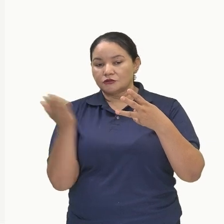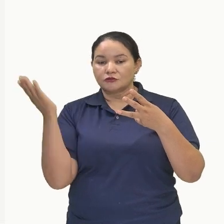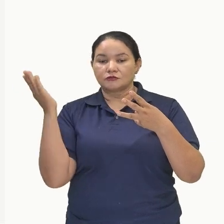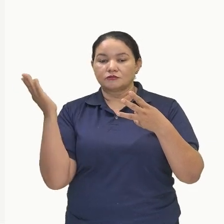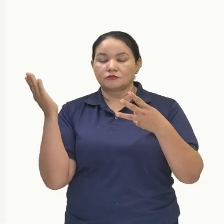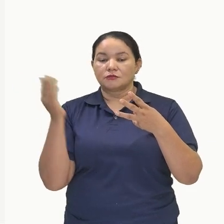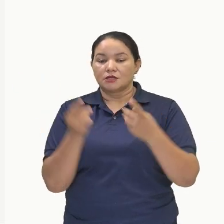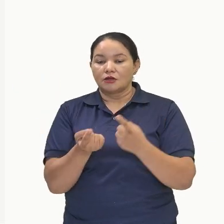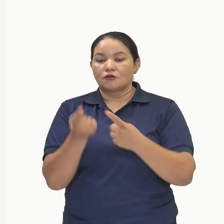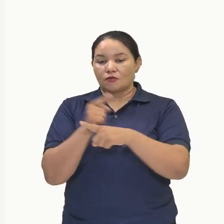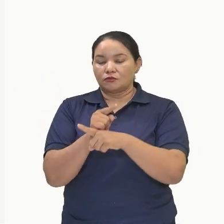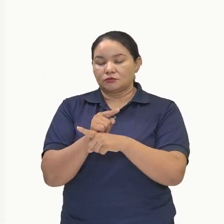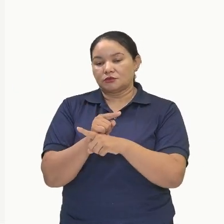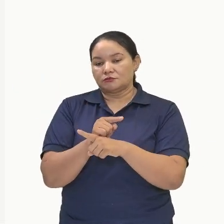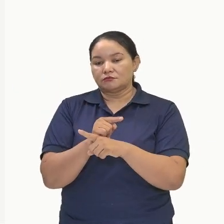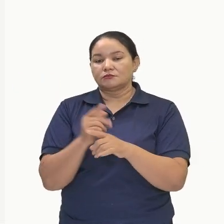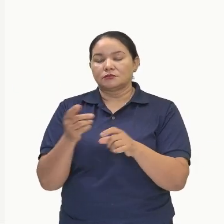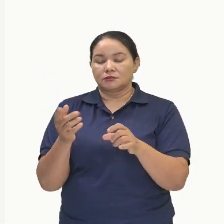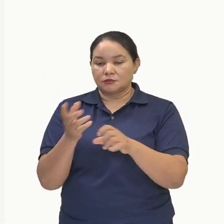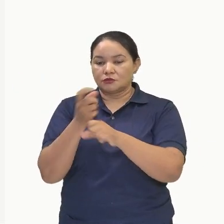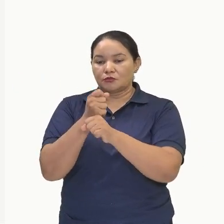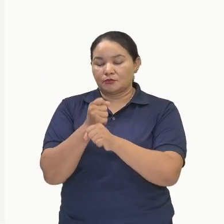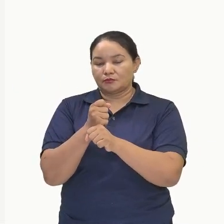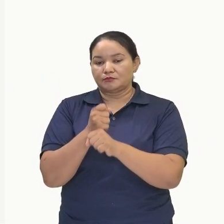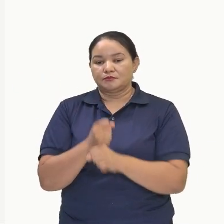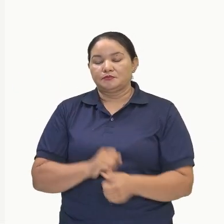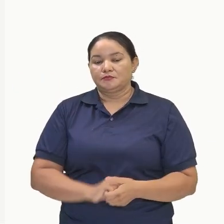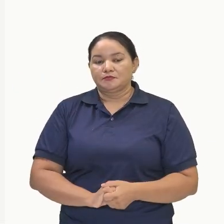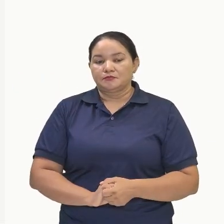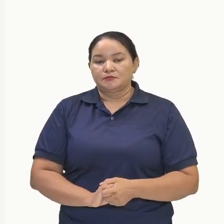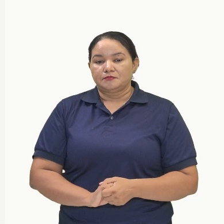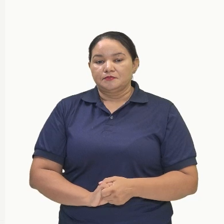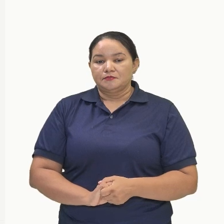força contra-eletromotriz do receptor.